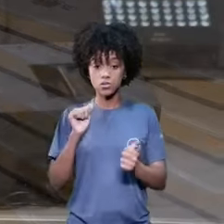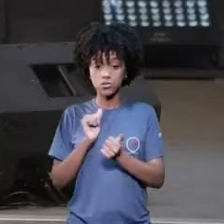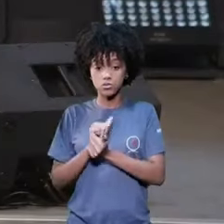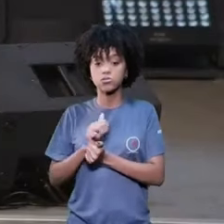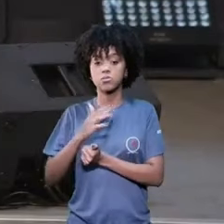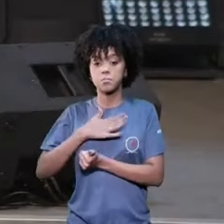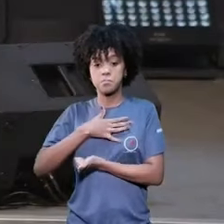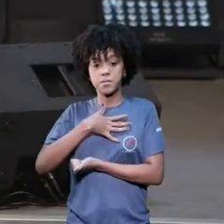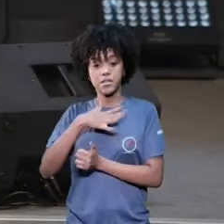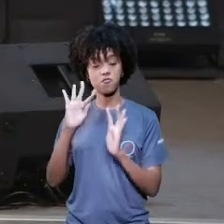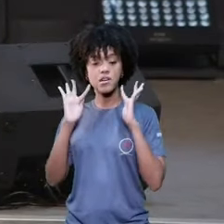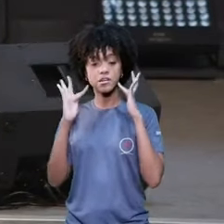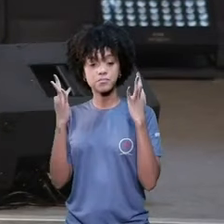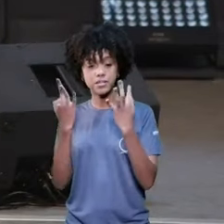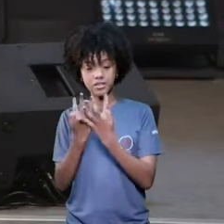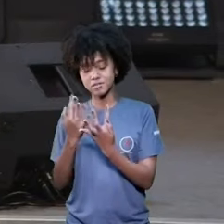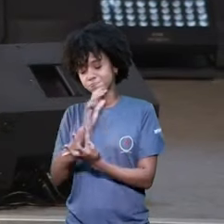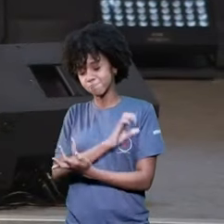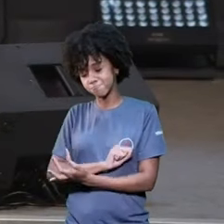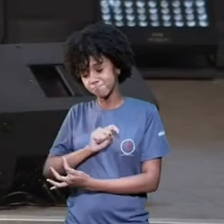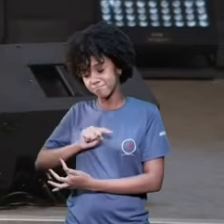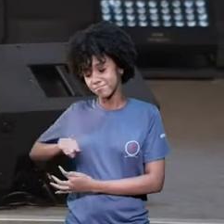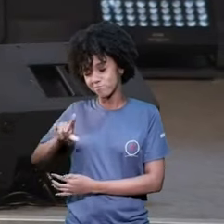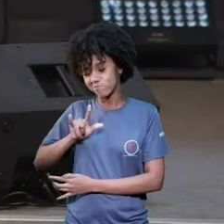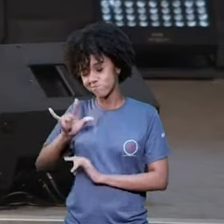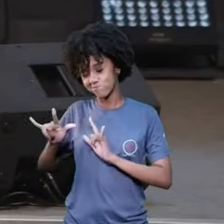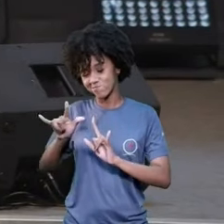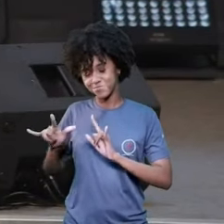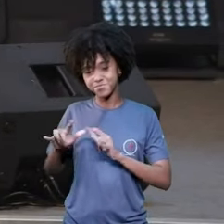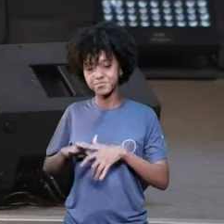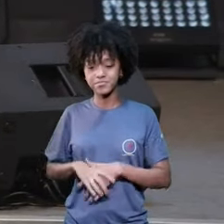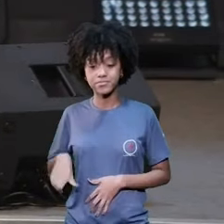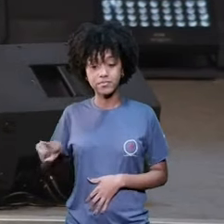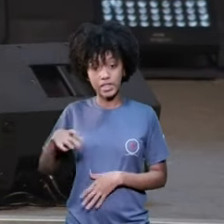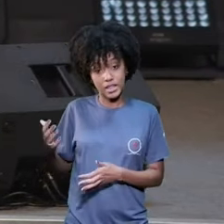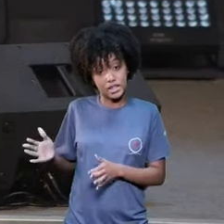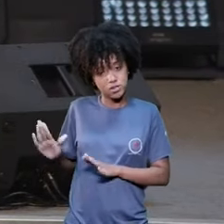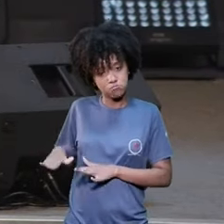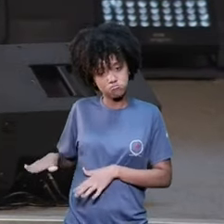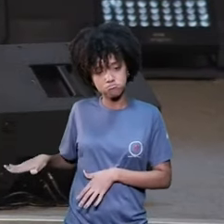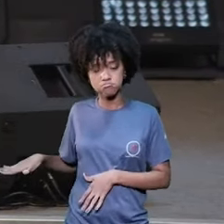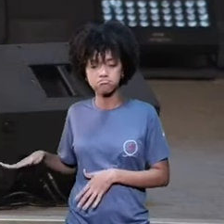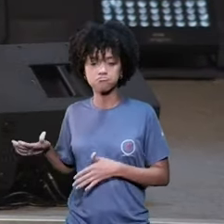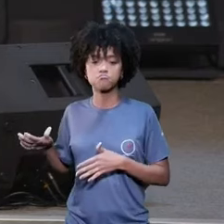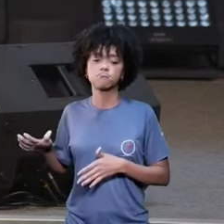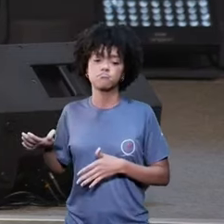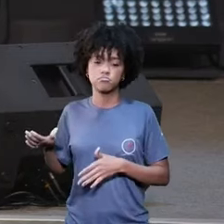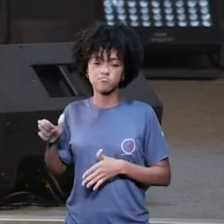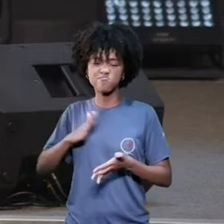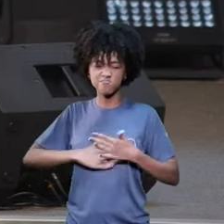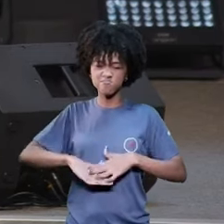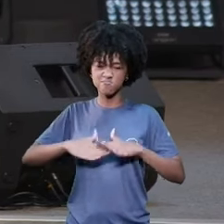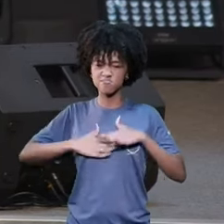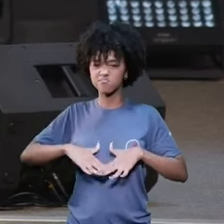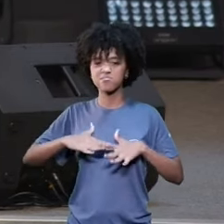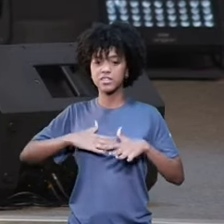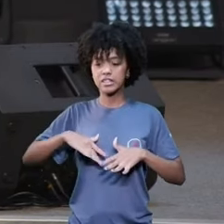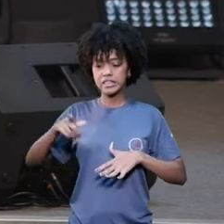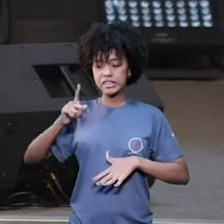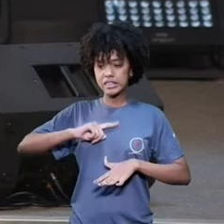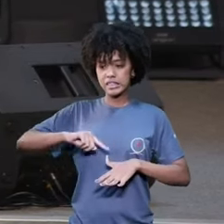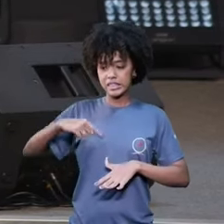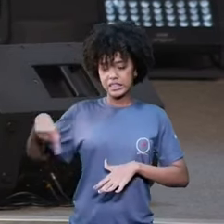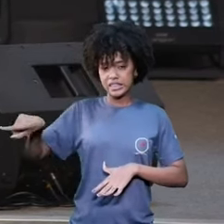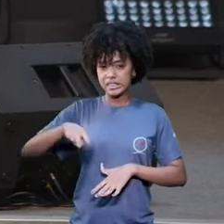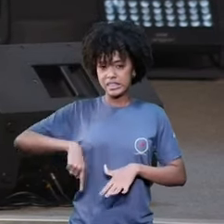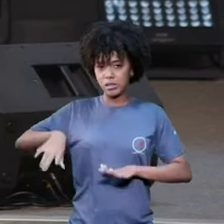da minha vida, meus amores. Amo vocês. Eles estão quietinhos agora, irmão. Acabou aquela fase do fogo, né? Pentecostal, já não passa mais debaixo da cadeira,